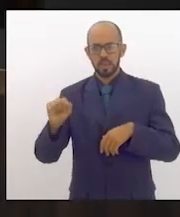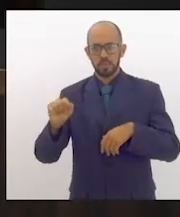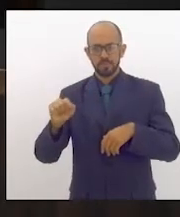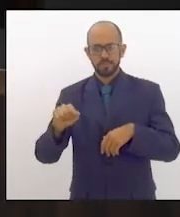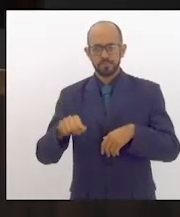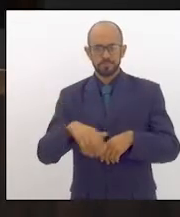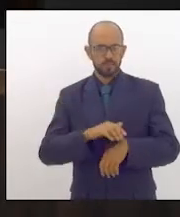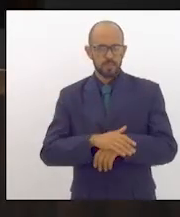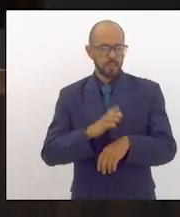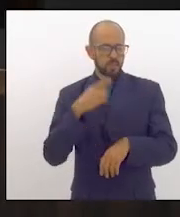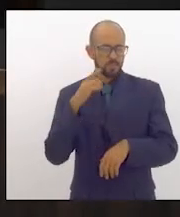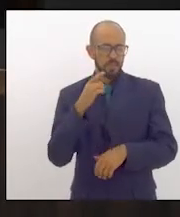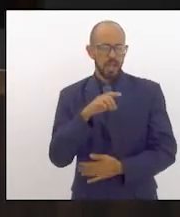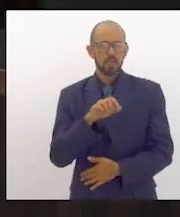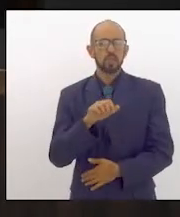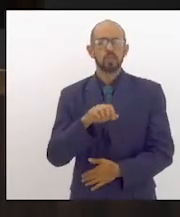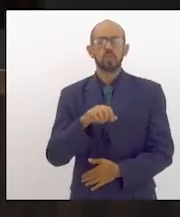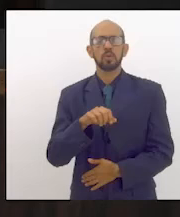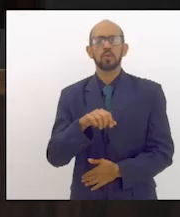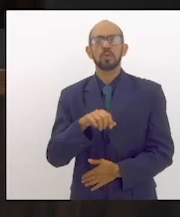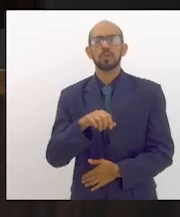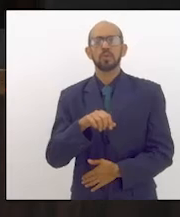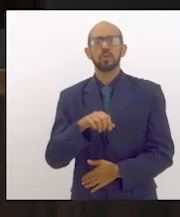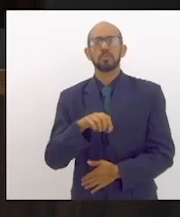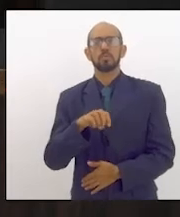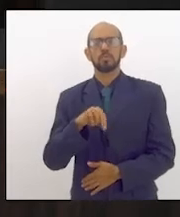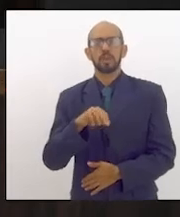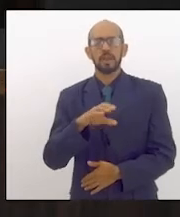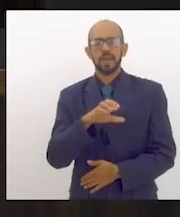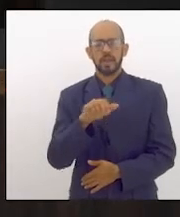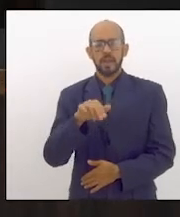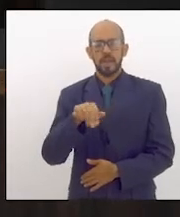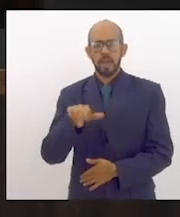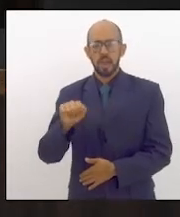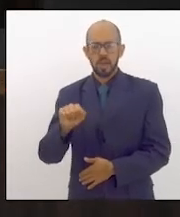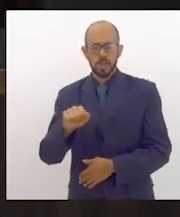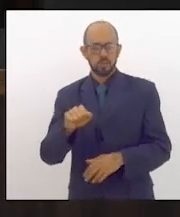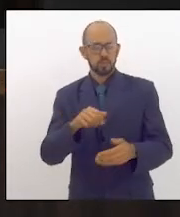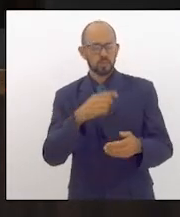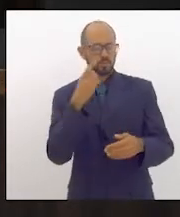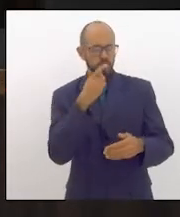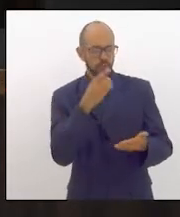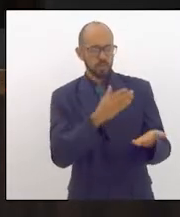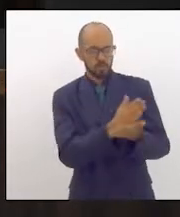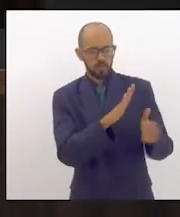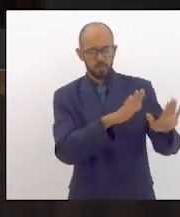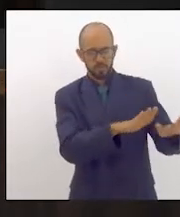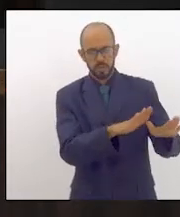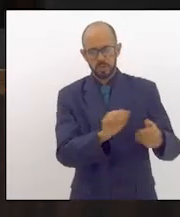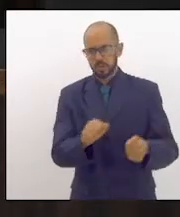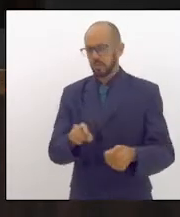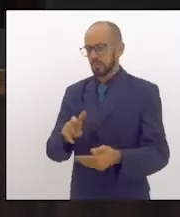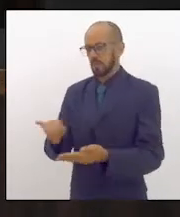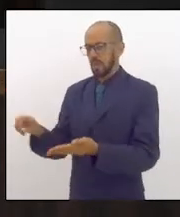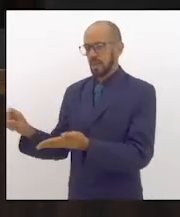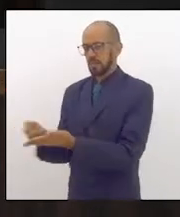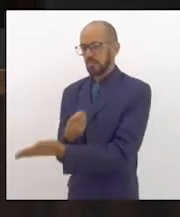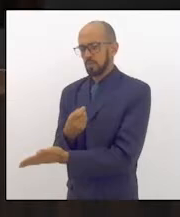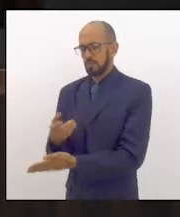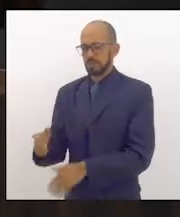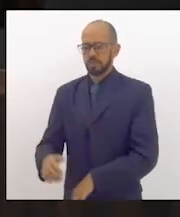canela em discussão não haverá Quem Queira discutir Serra da discussão e votação sobre que aprovam permaneçam Como estão aprovado vai à